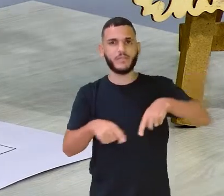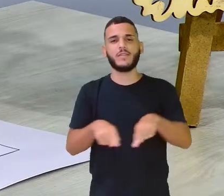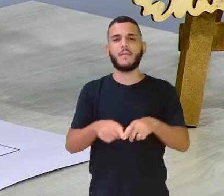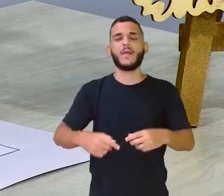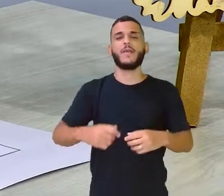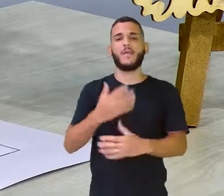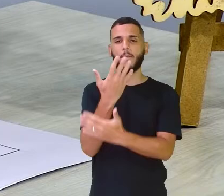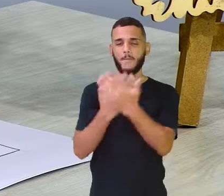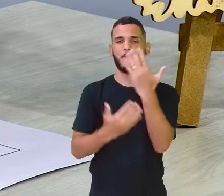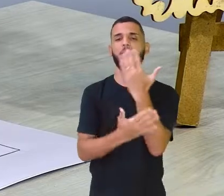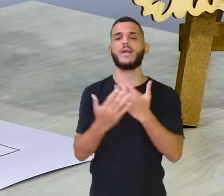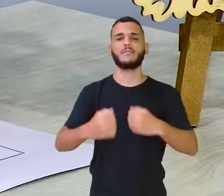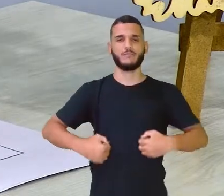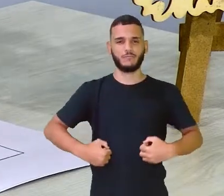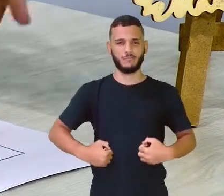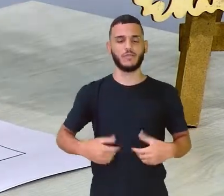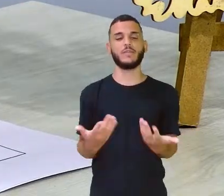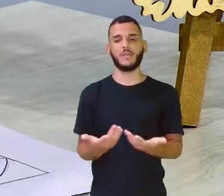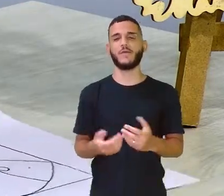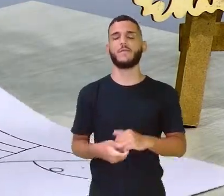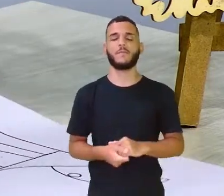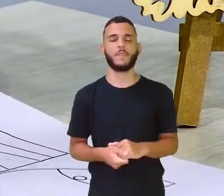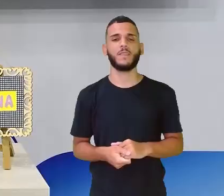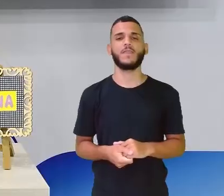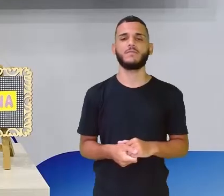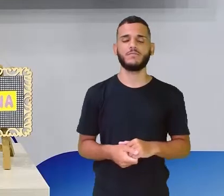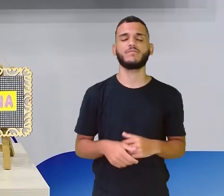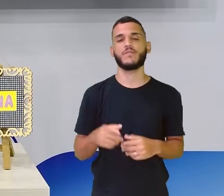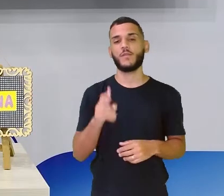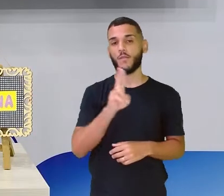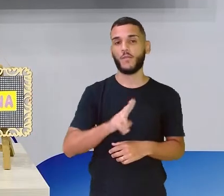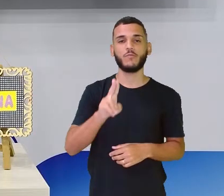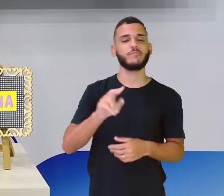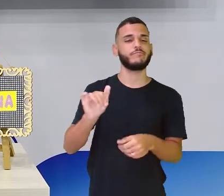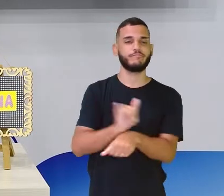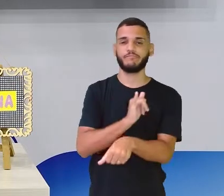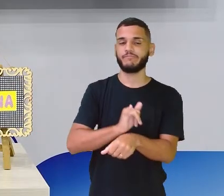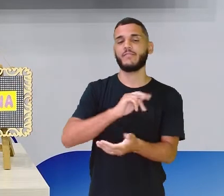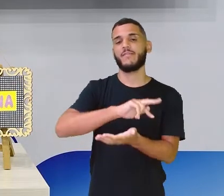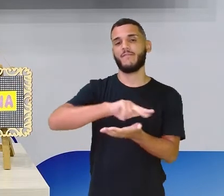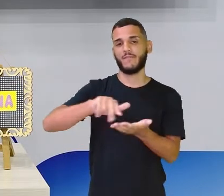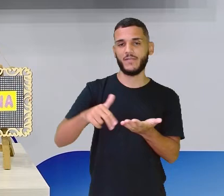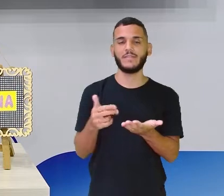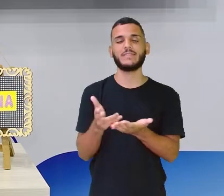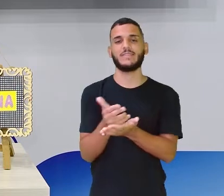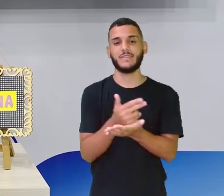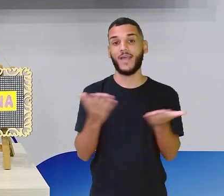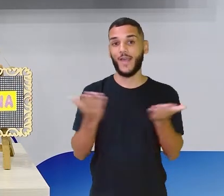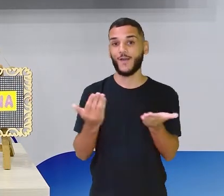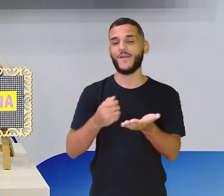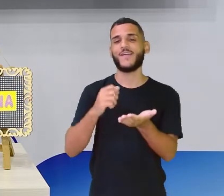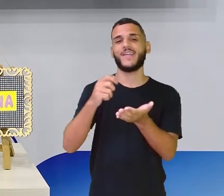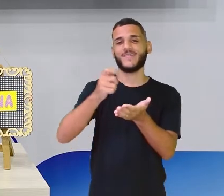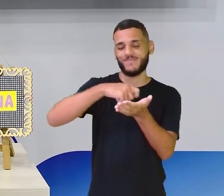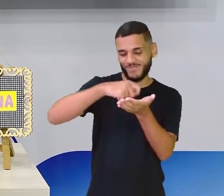é? Com os triângulos, e embaixo as pernas em formato retangular também. Agora a gente vai pintar com